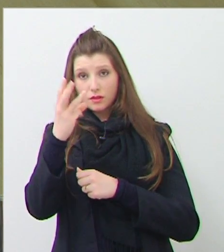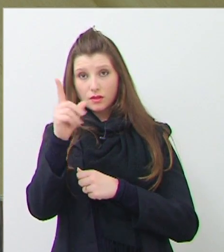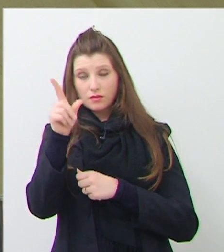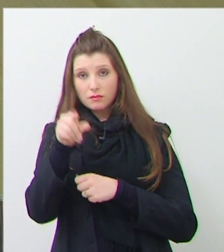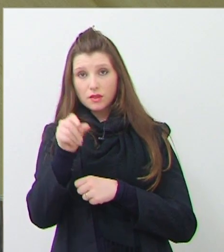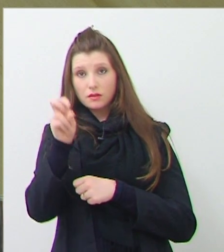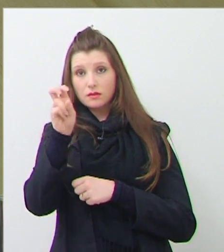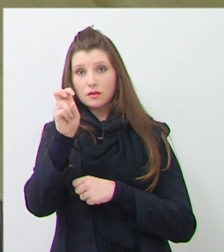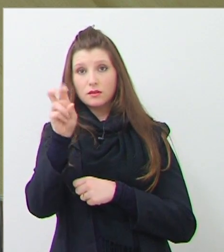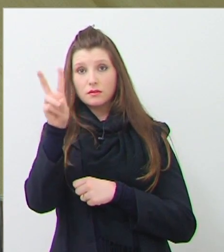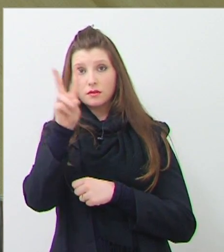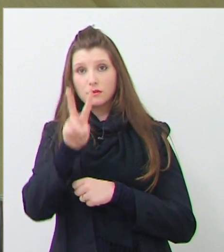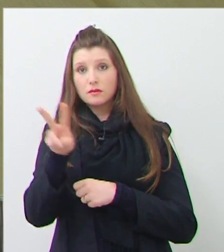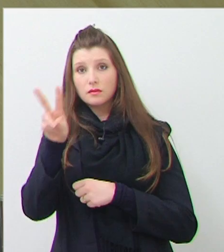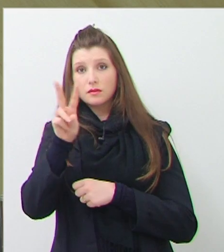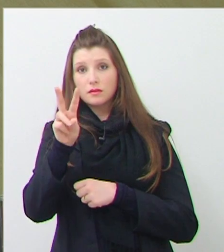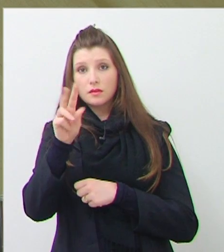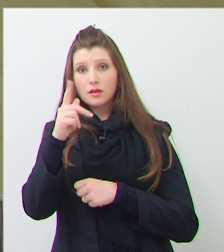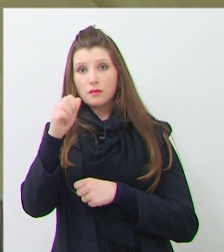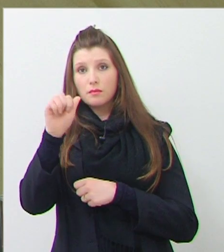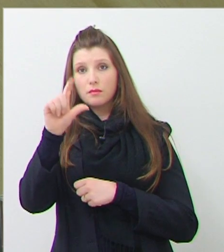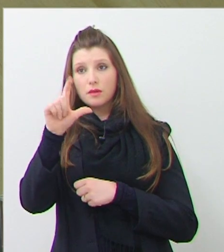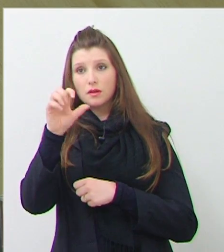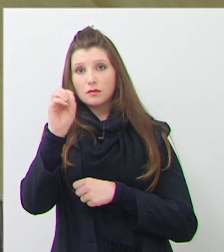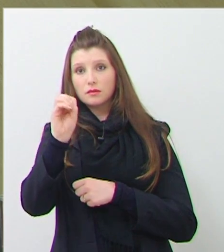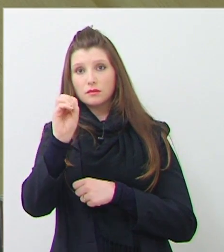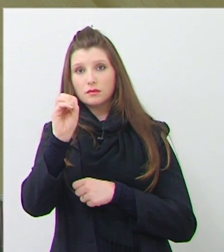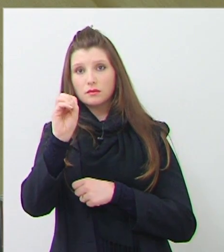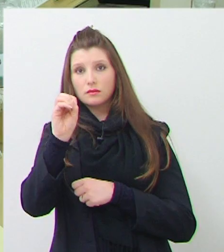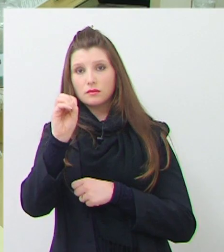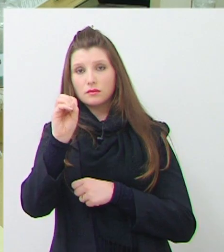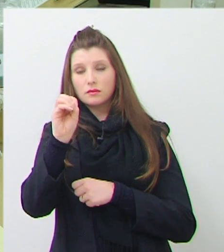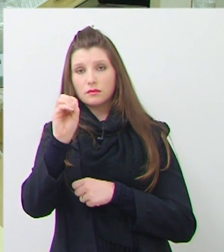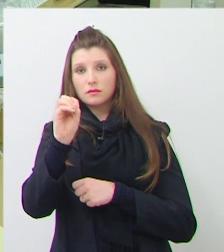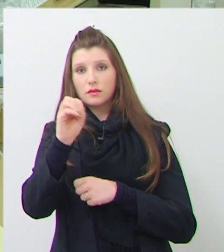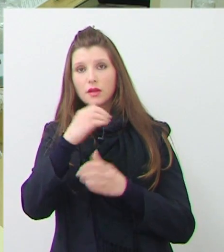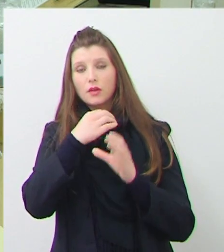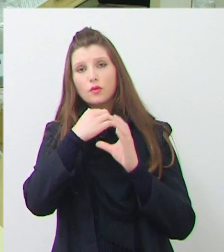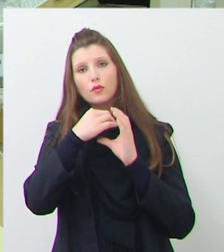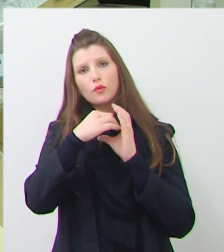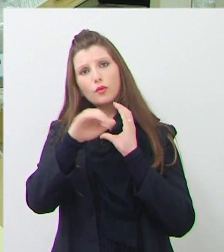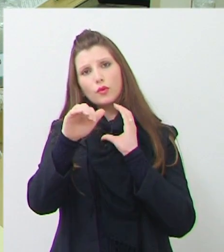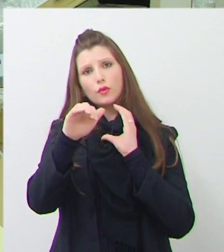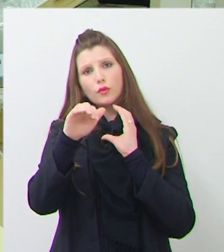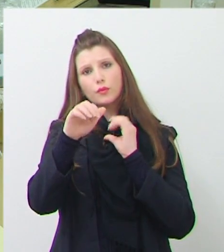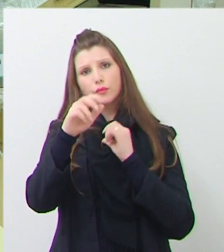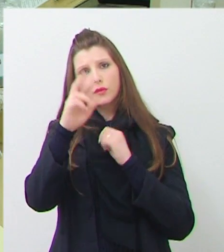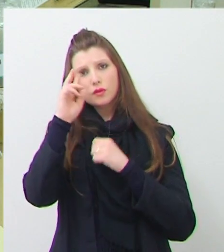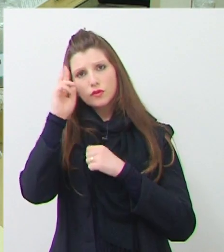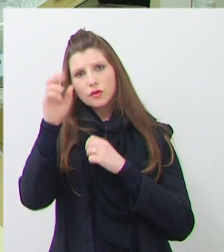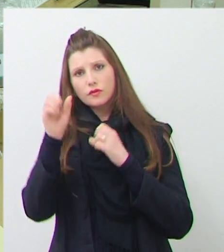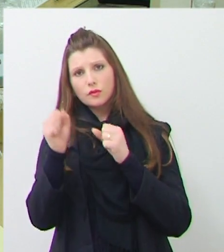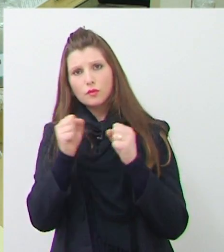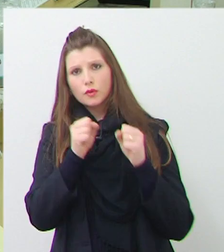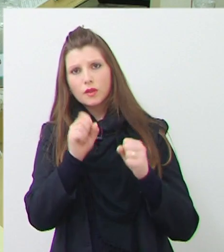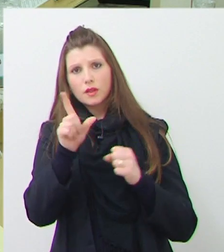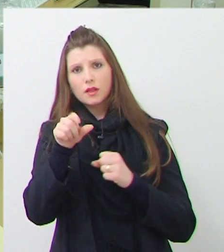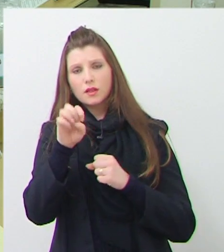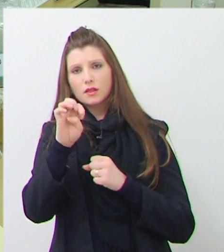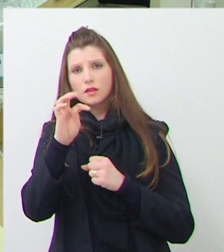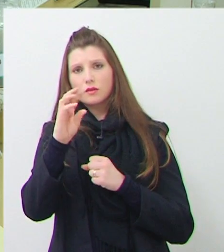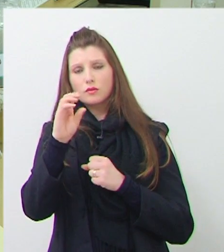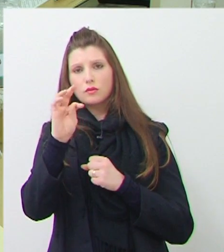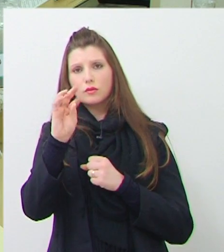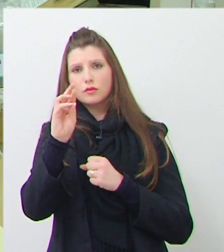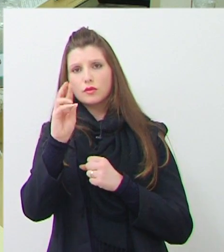163/2015. Autoria, vereador Paulo Ferrarese. Assunto, envio de expediente ao chefe do Poder Executivo Municipal